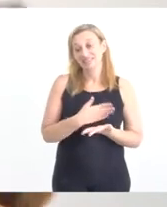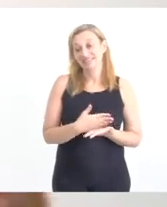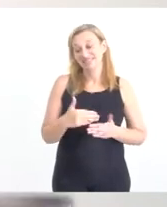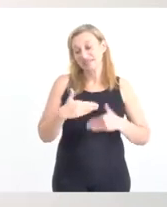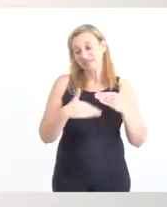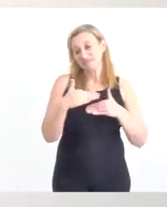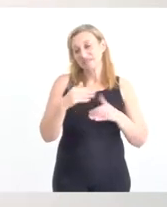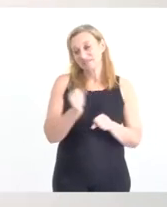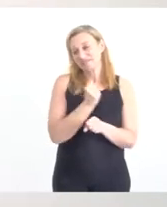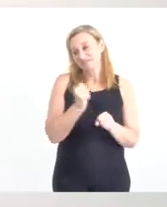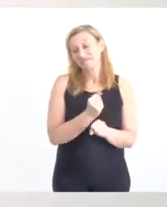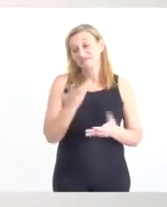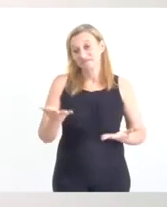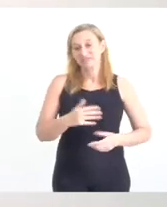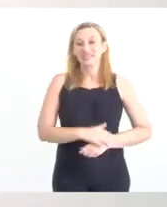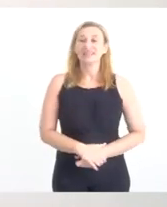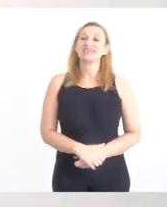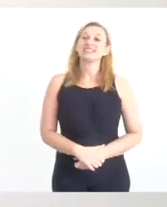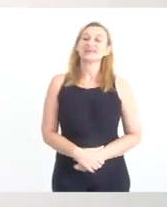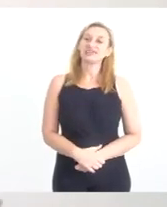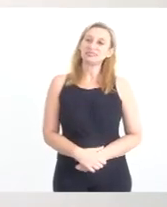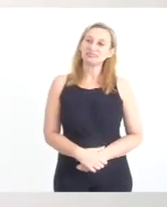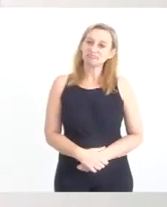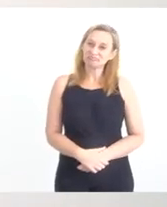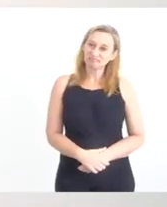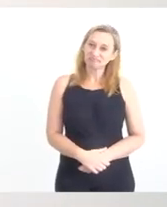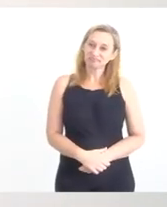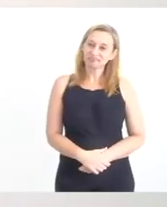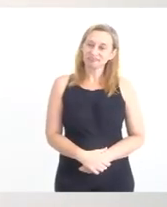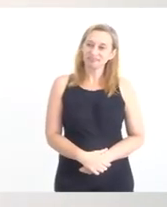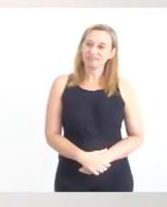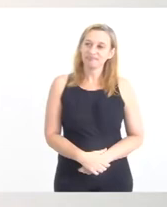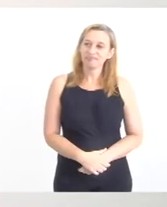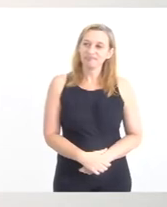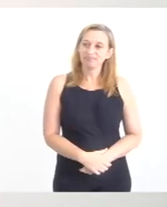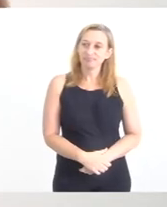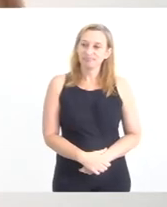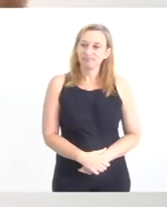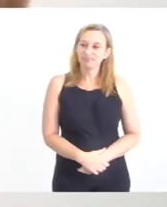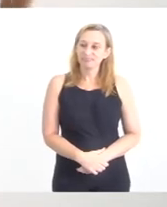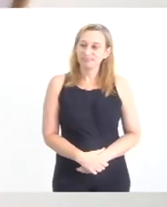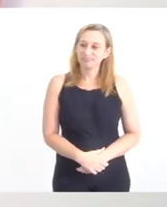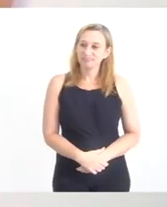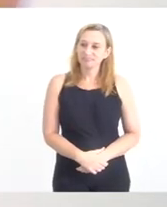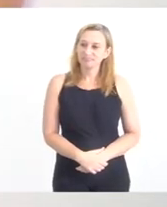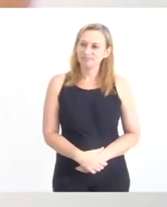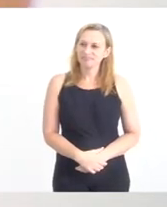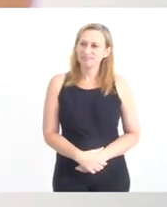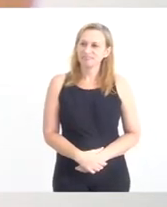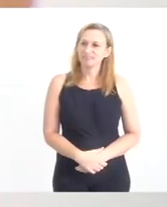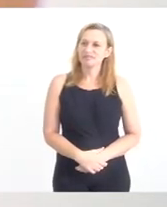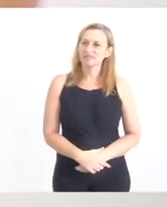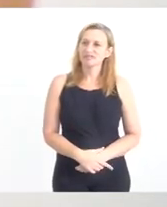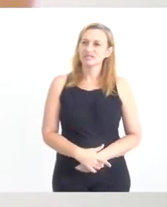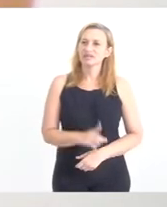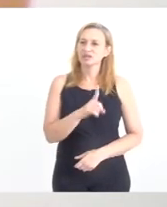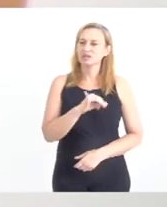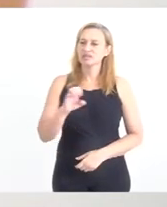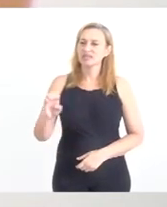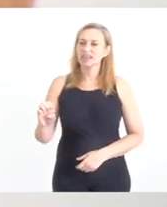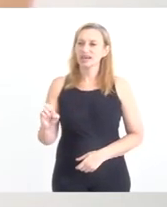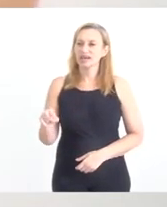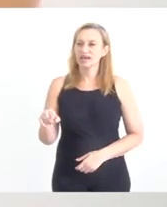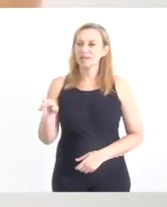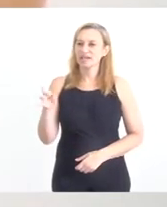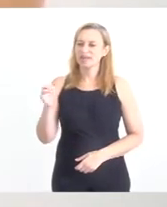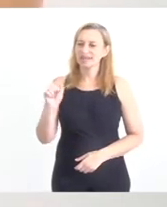nesse processo de reforma e aí esse é o nosso é o nosso doce e para eliminar